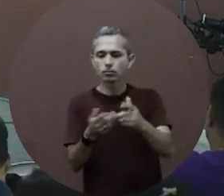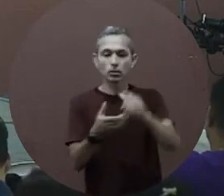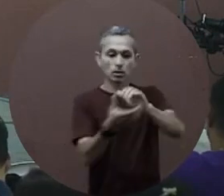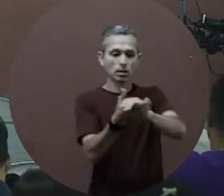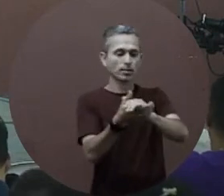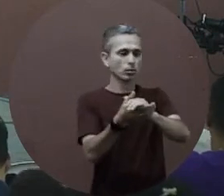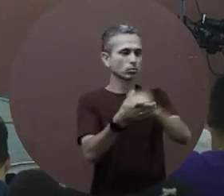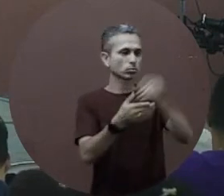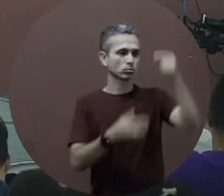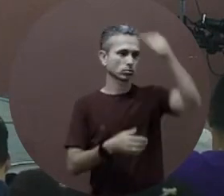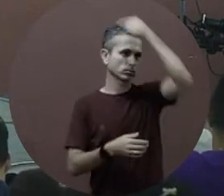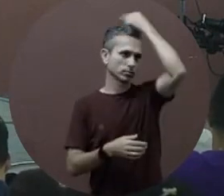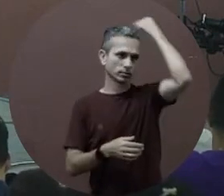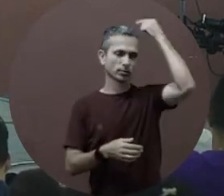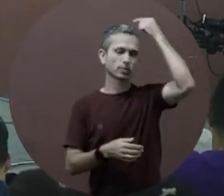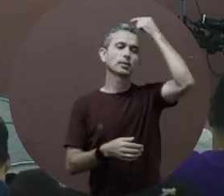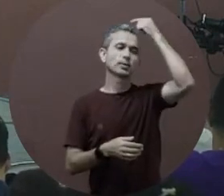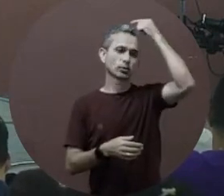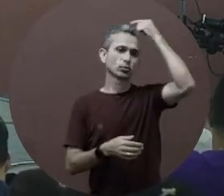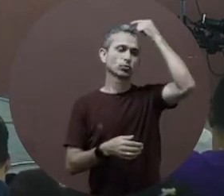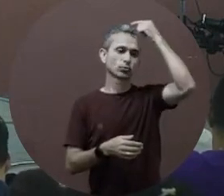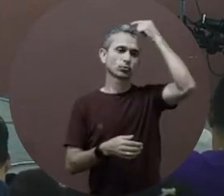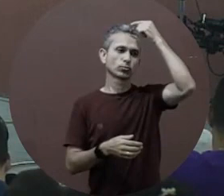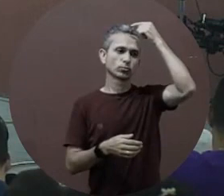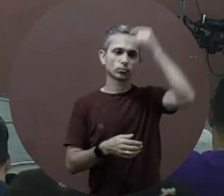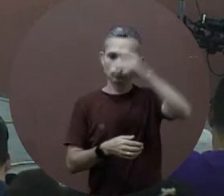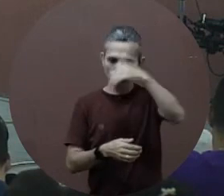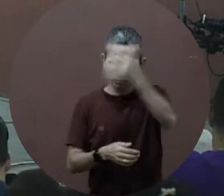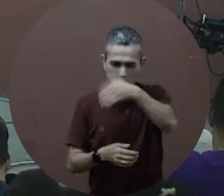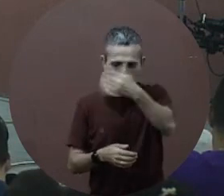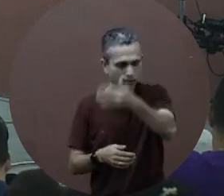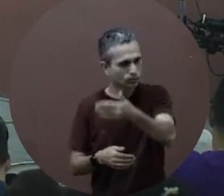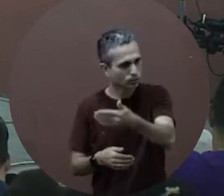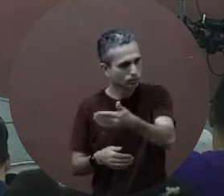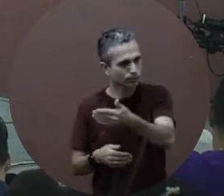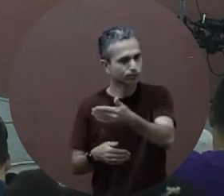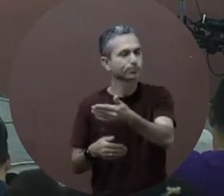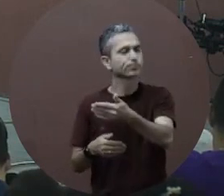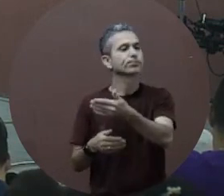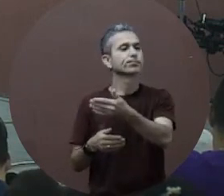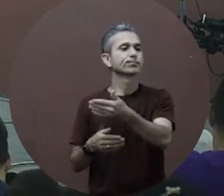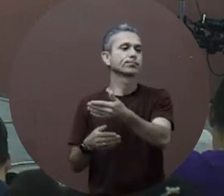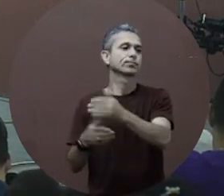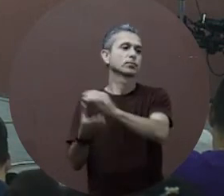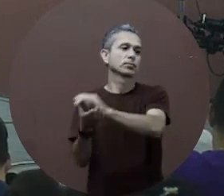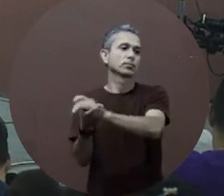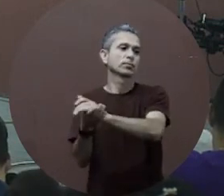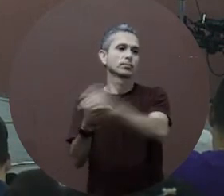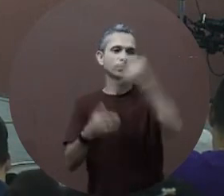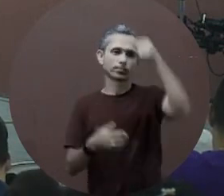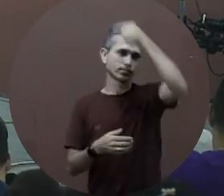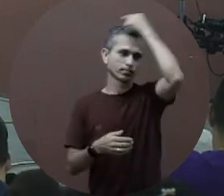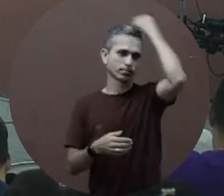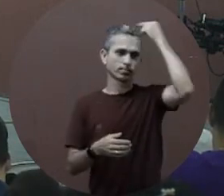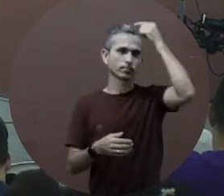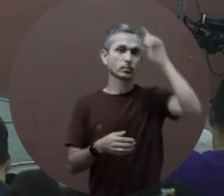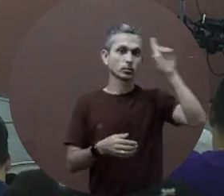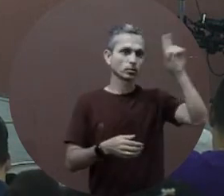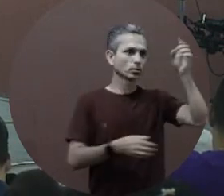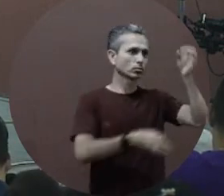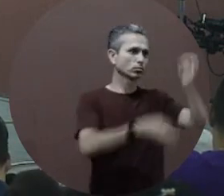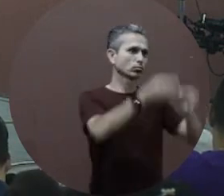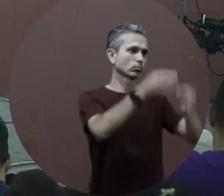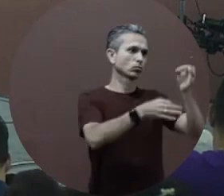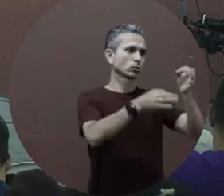santo. Seja digno de honra um casamento santo. Porque Deus julgará os impuros e os